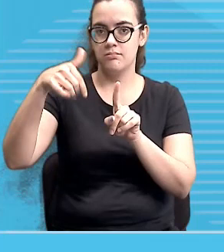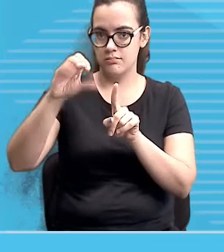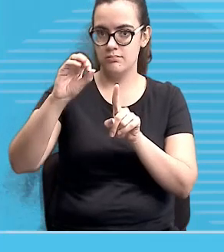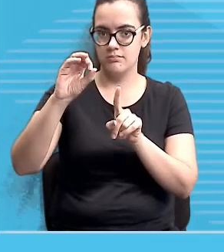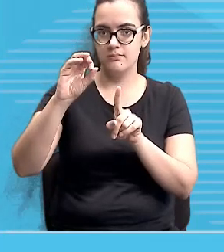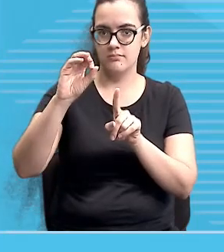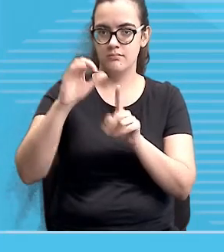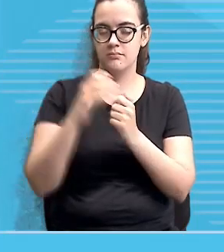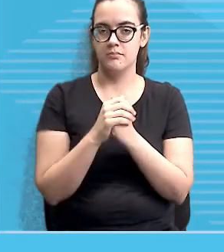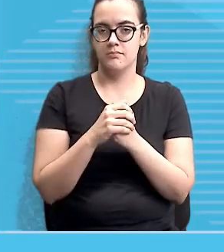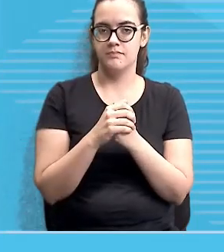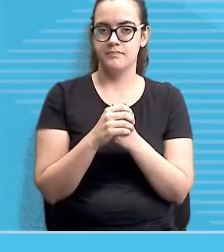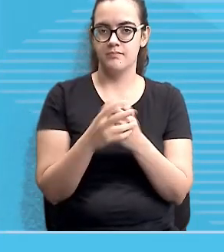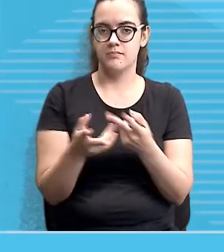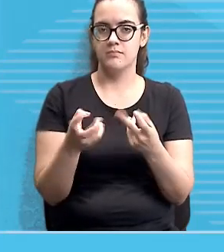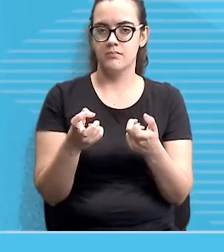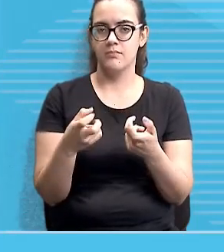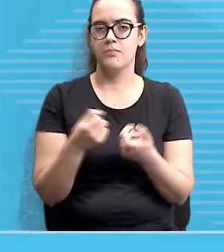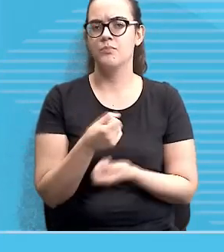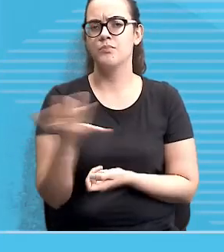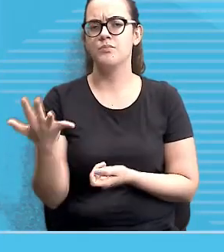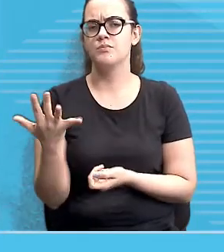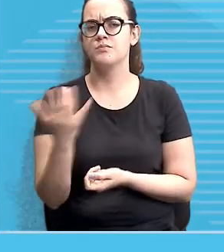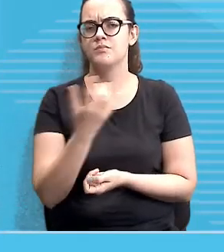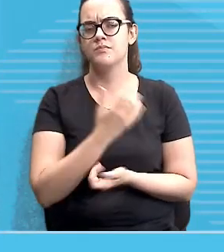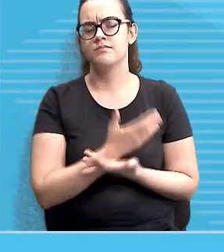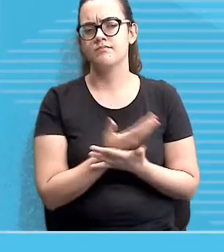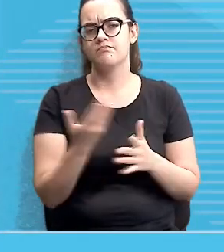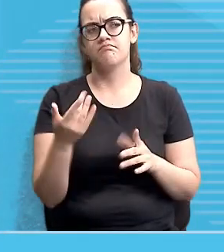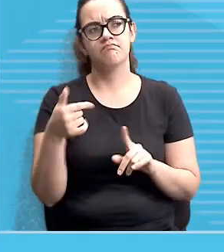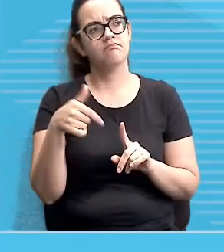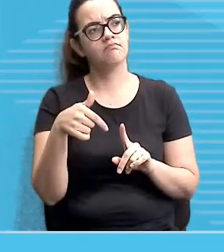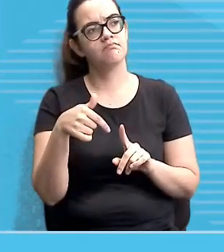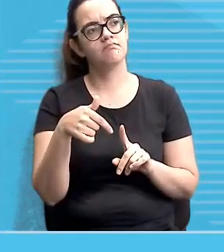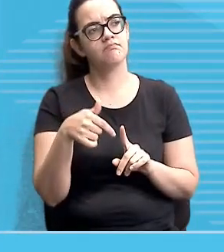a variação de temperatura